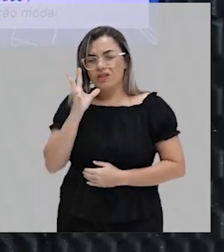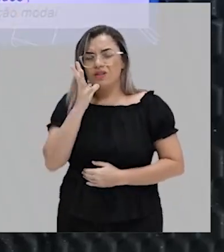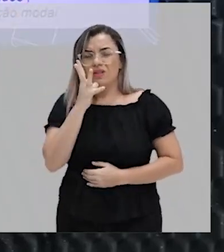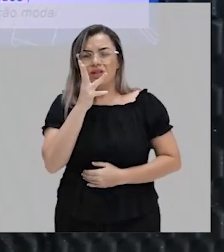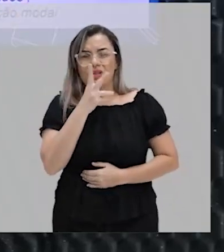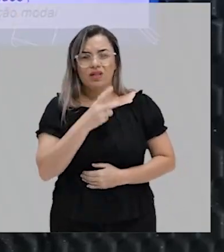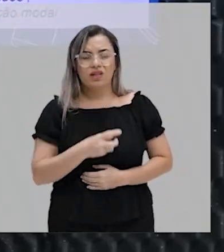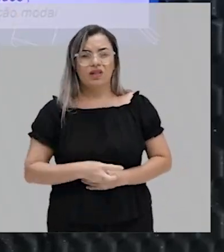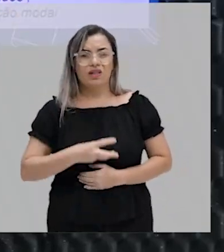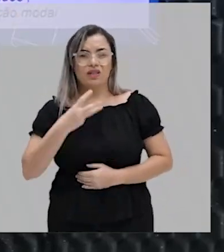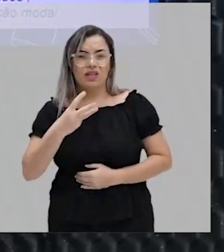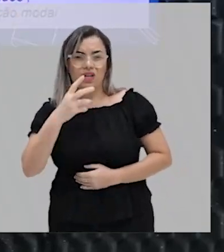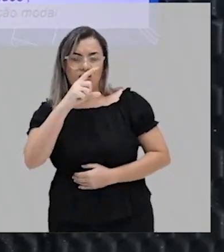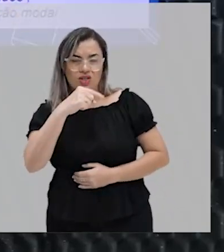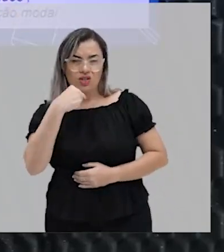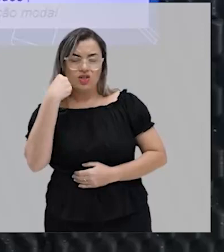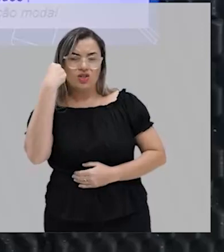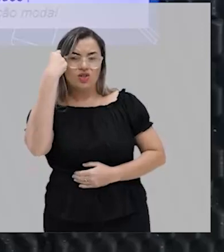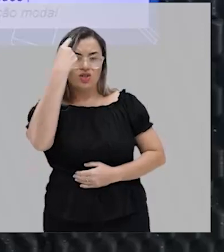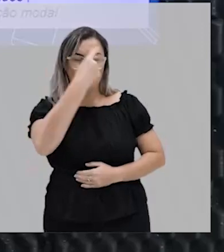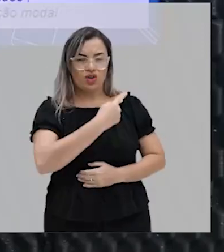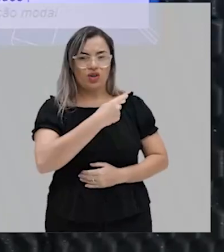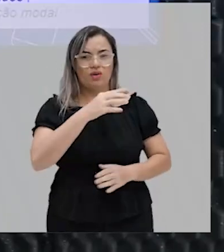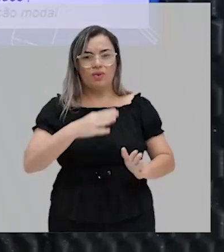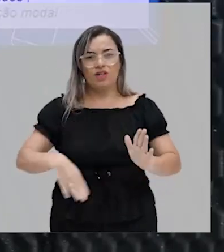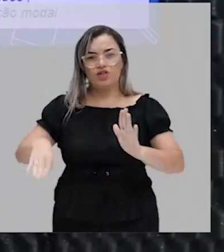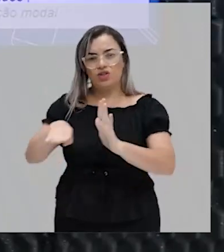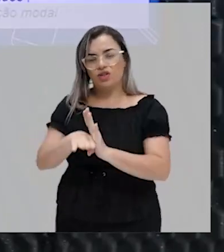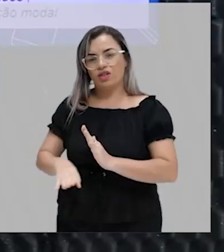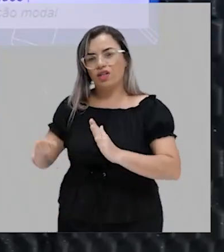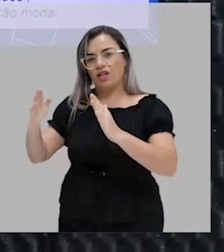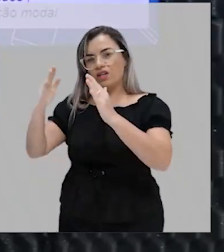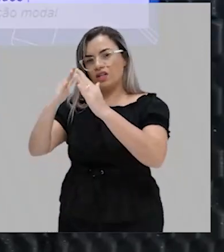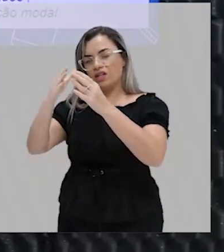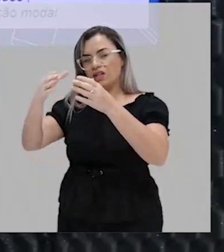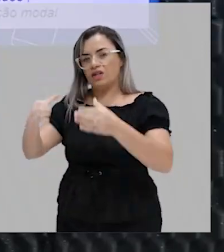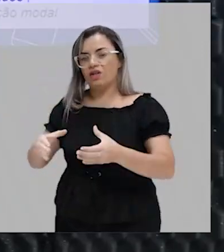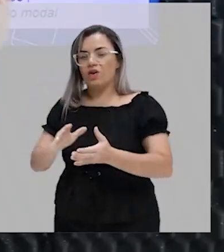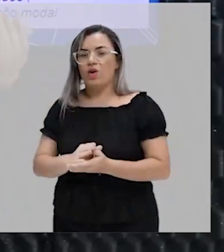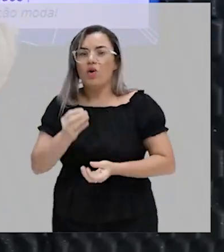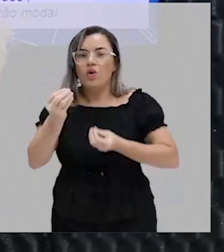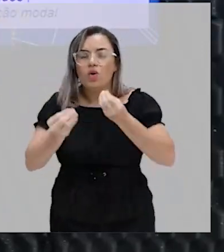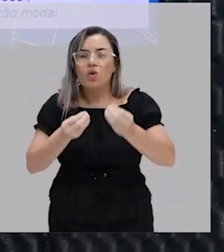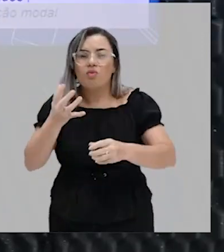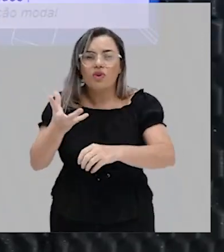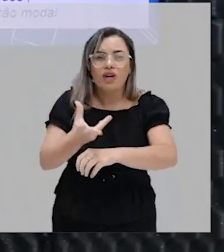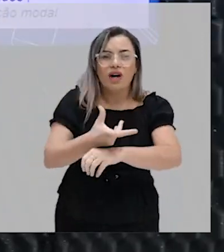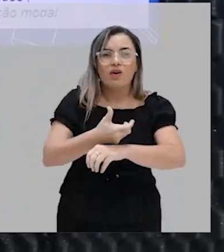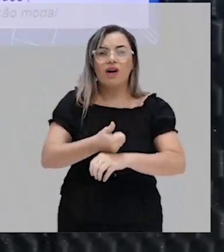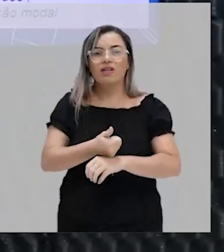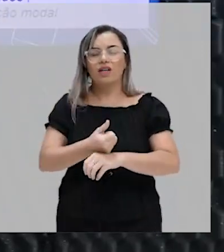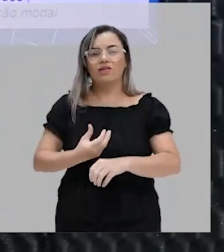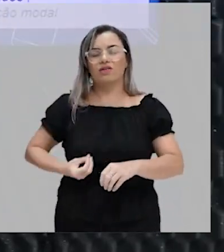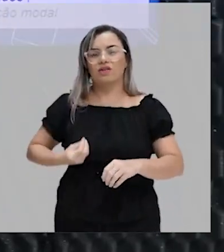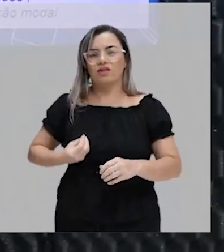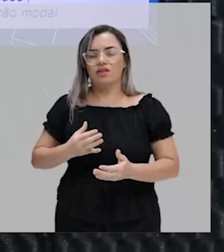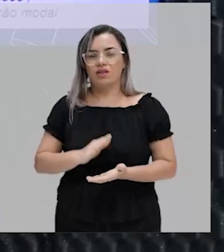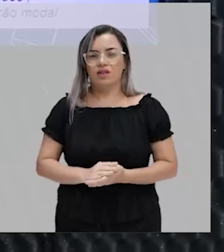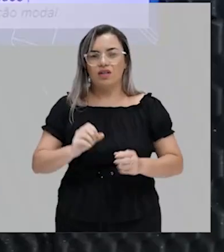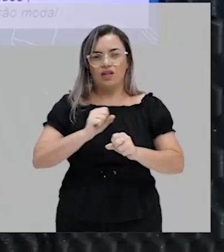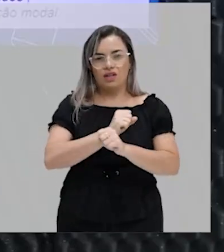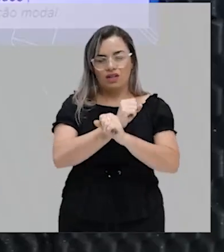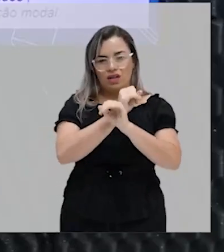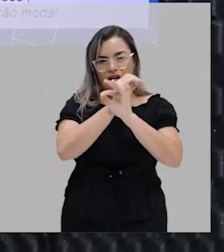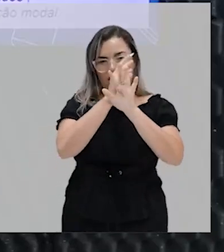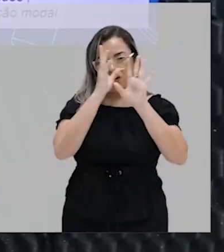casa para o trabalho. Então imagina a qualidade de vida de uma pessoa dessa, que acorda 4 horas da manhã para estar 8 horas no